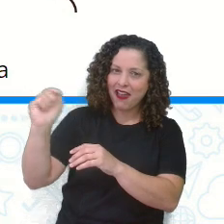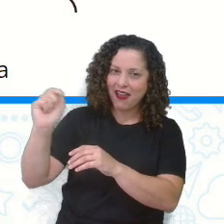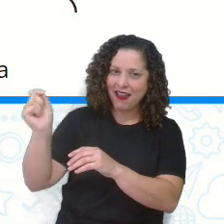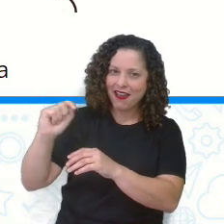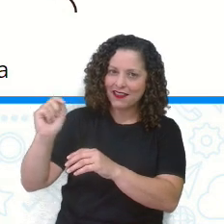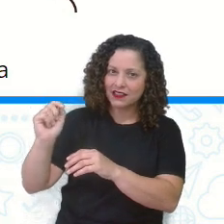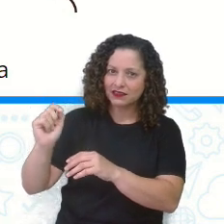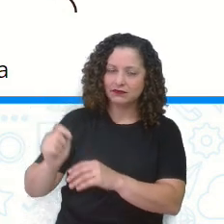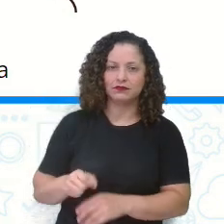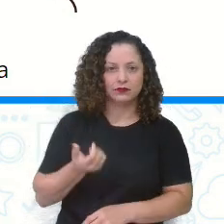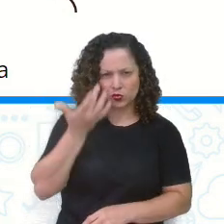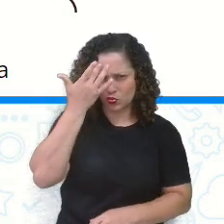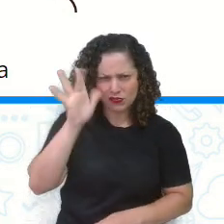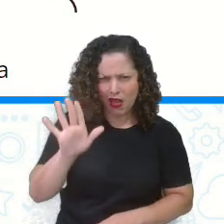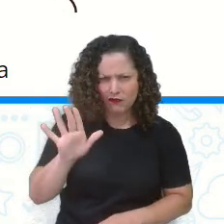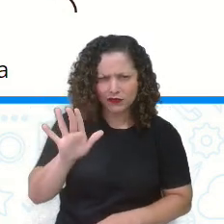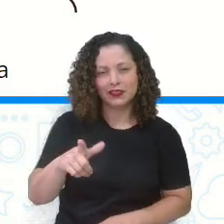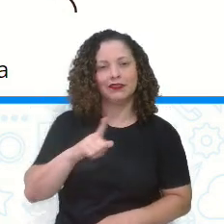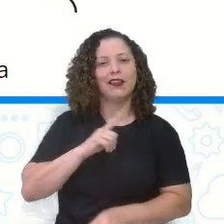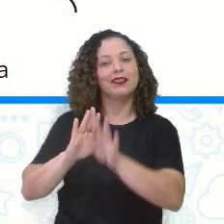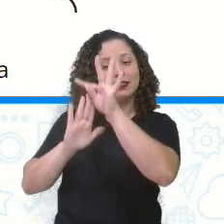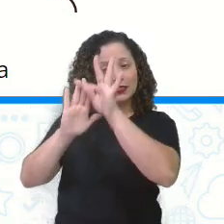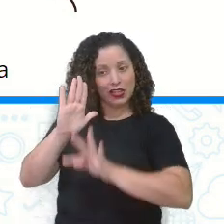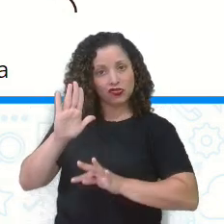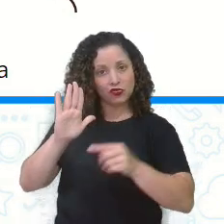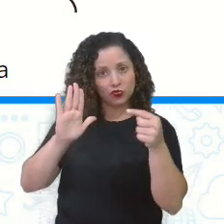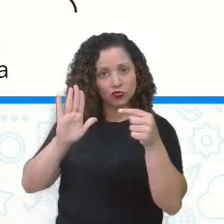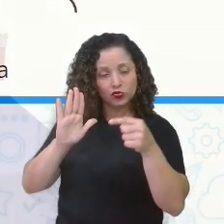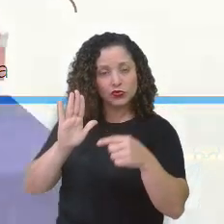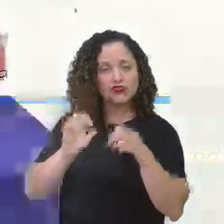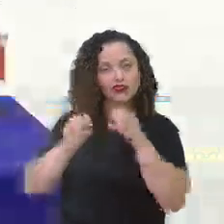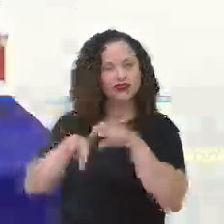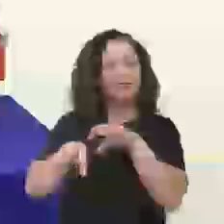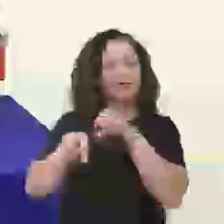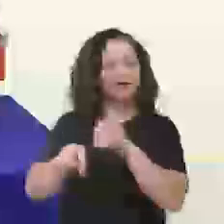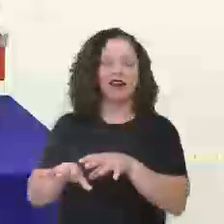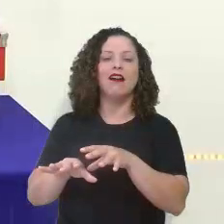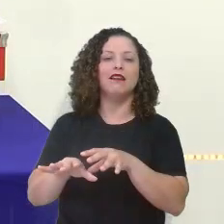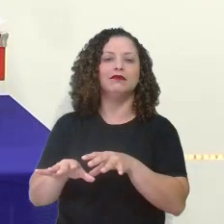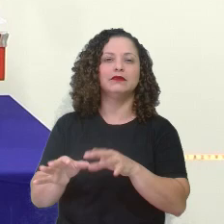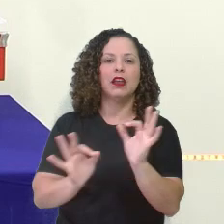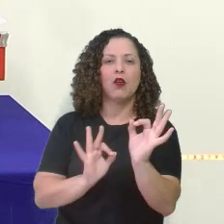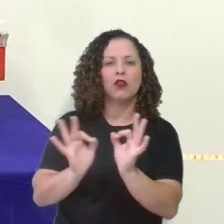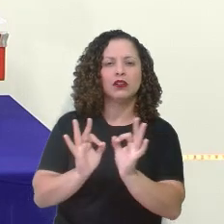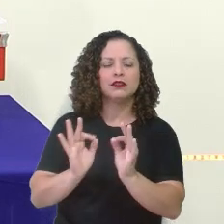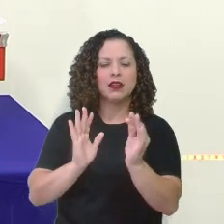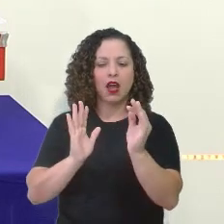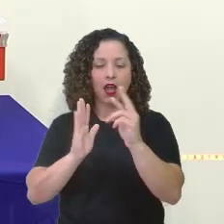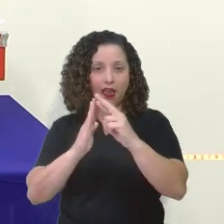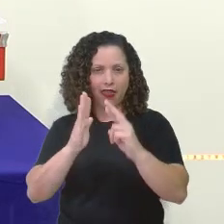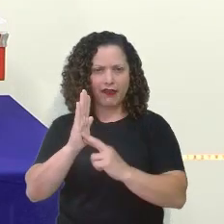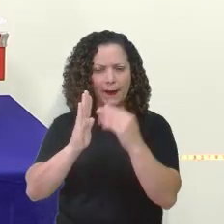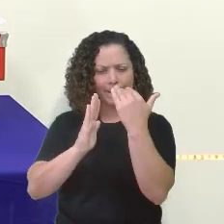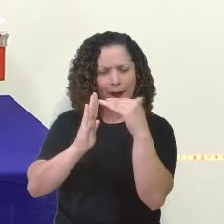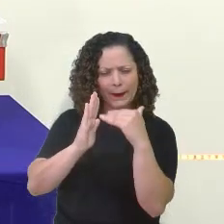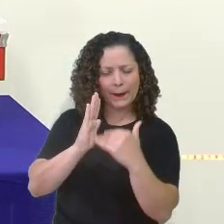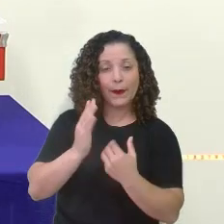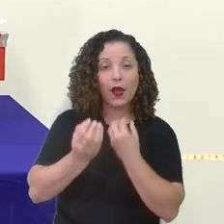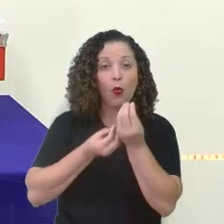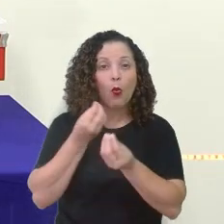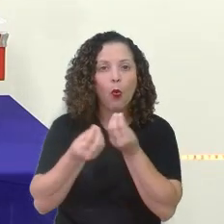tem texto ensinando a fazer a pipa, tá? Utilizando as varetinhas, o tipo de papel que a